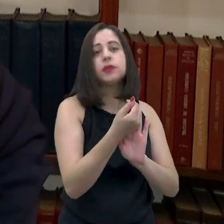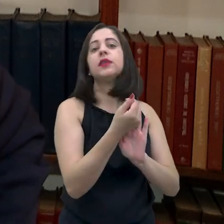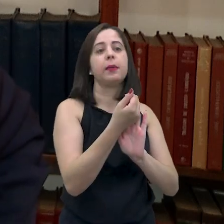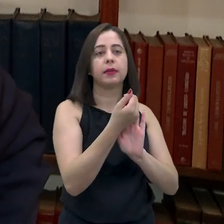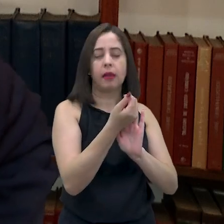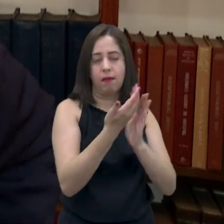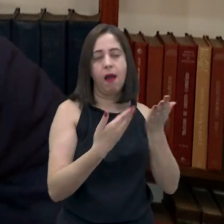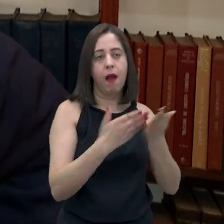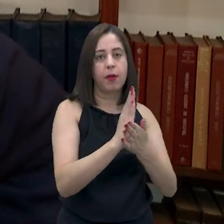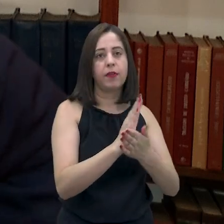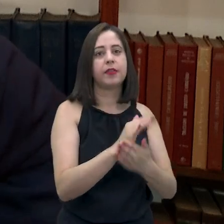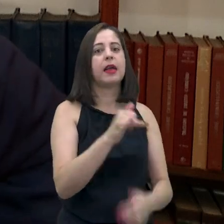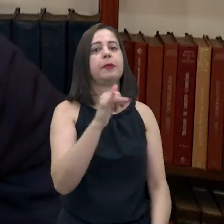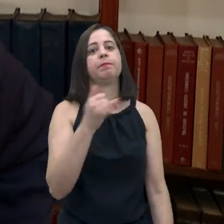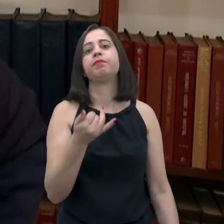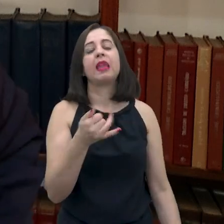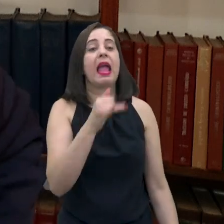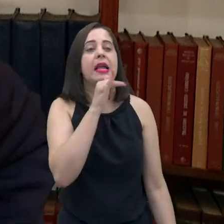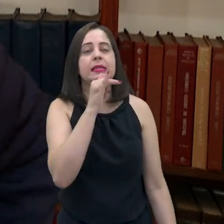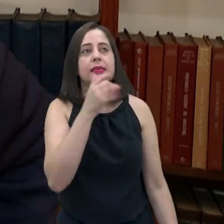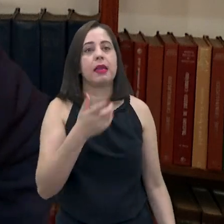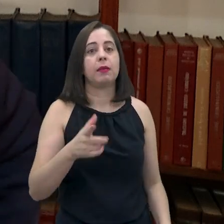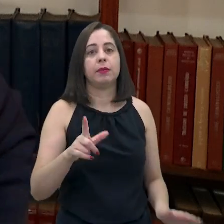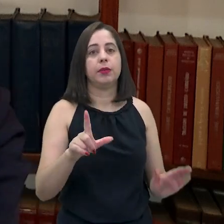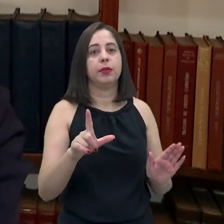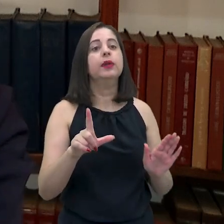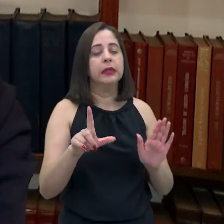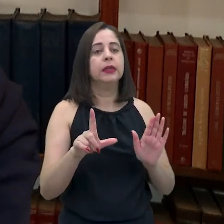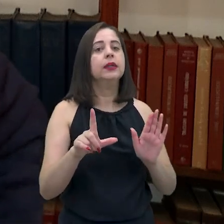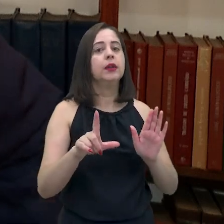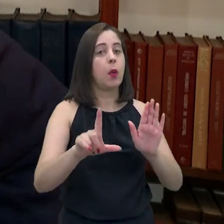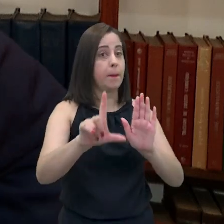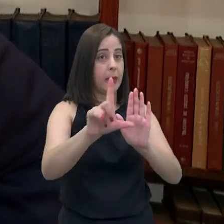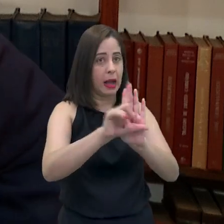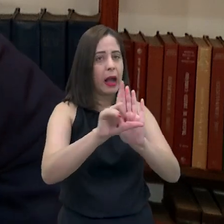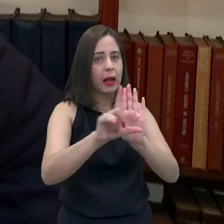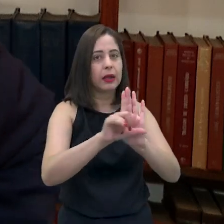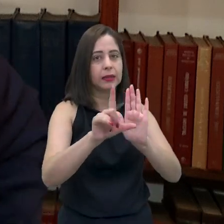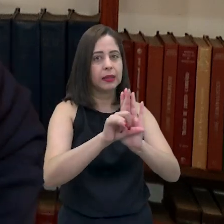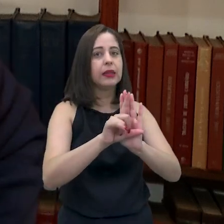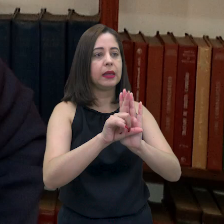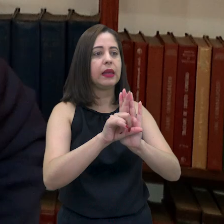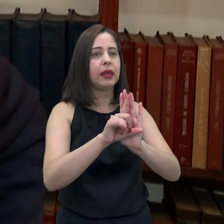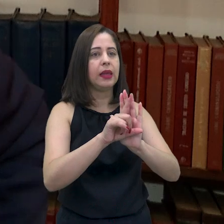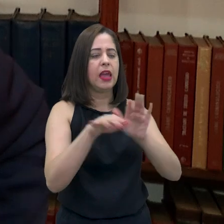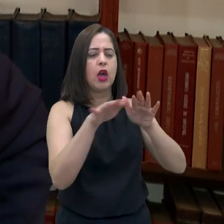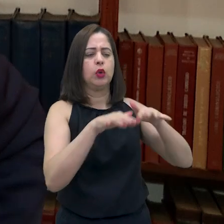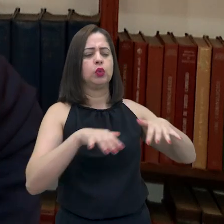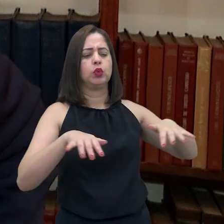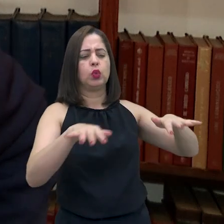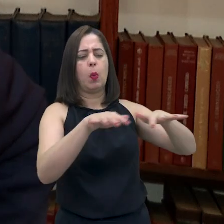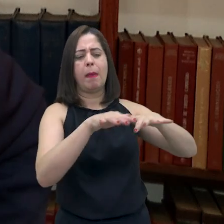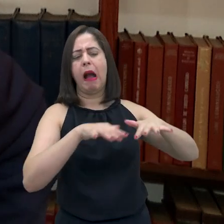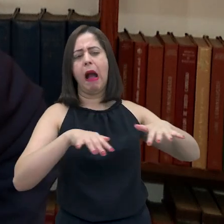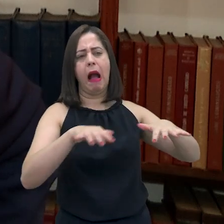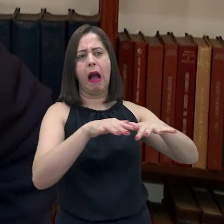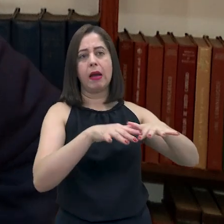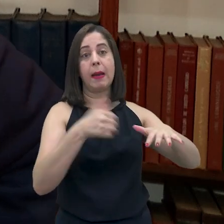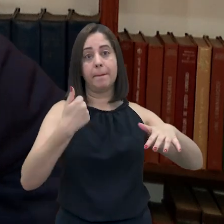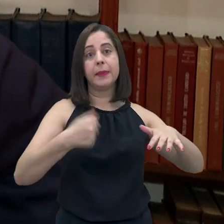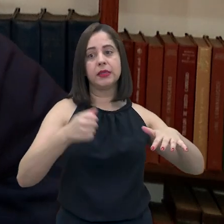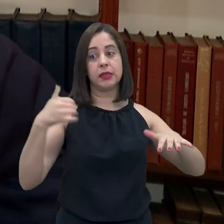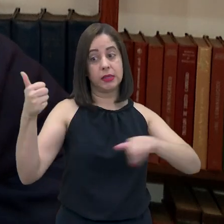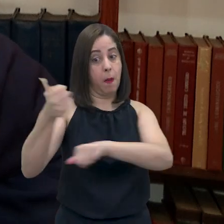que é uma lei veterinária, precisa ser ouvido, né, alguém da área para que não exista um erro